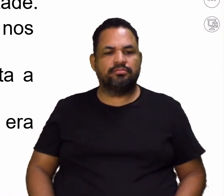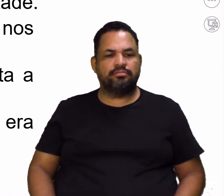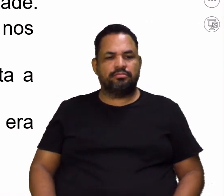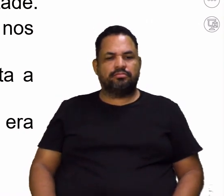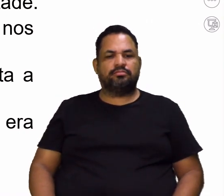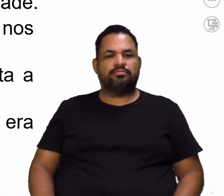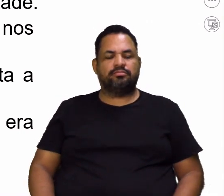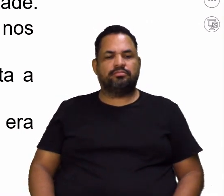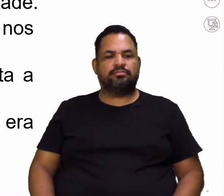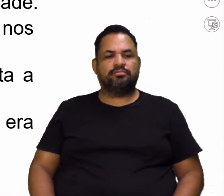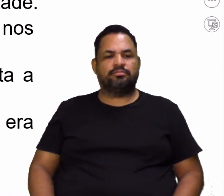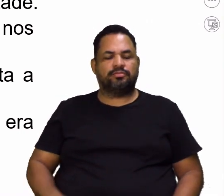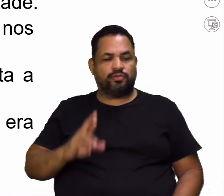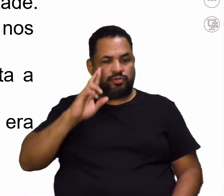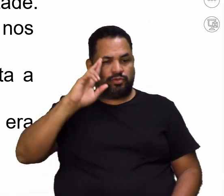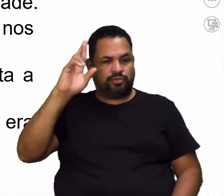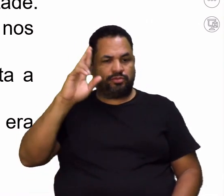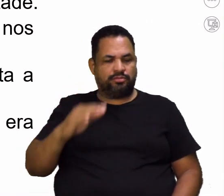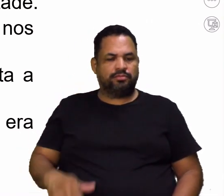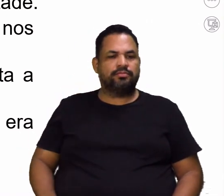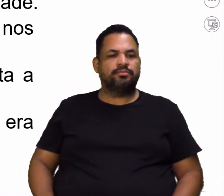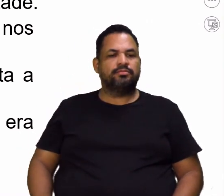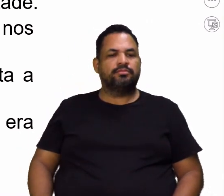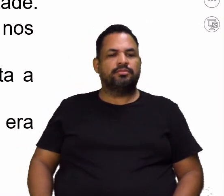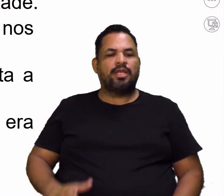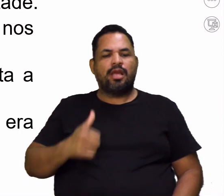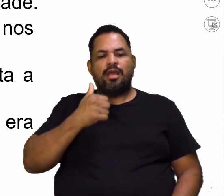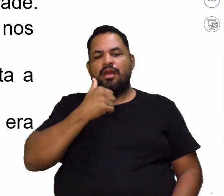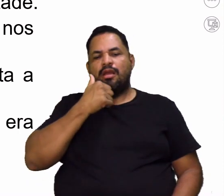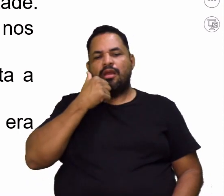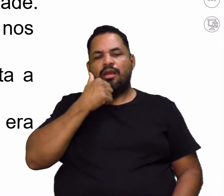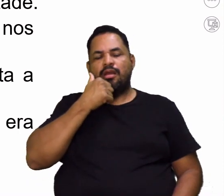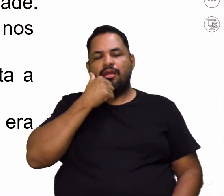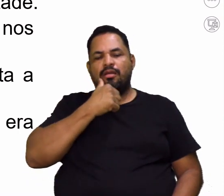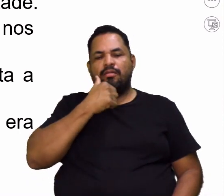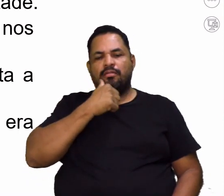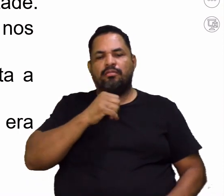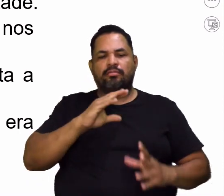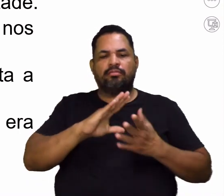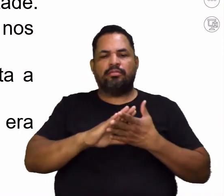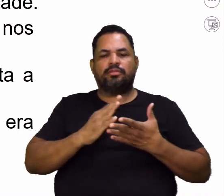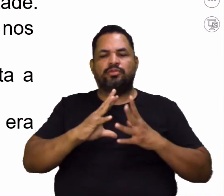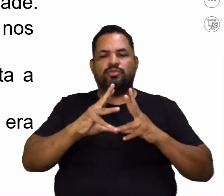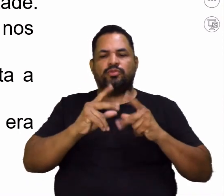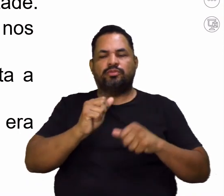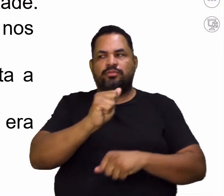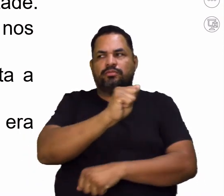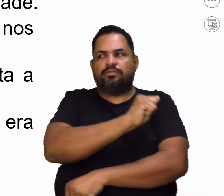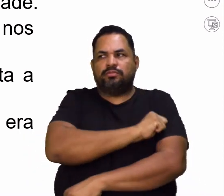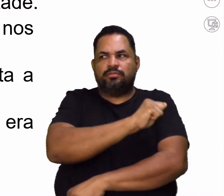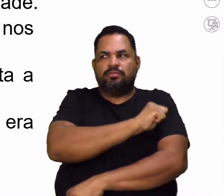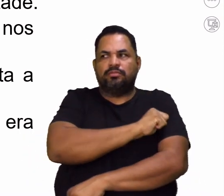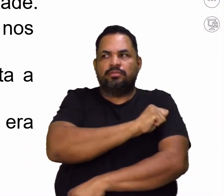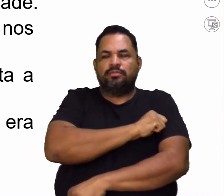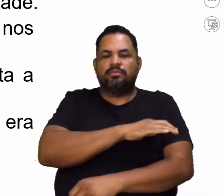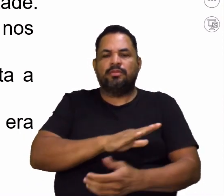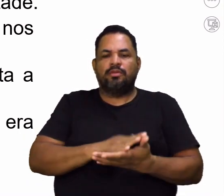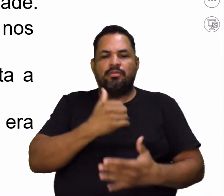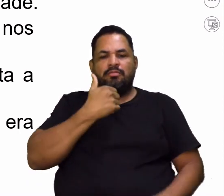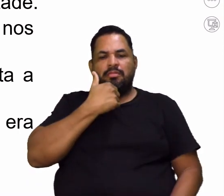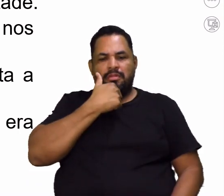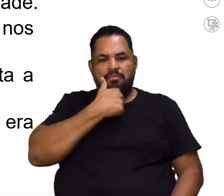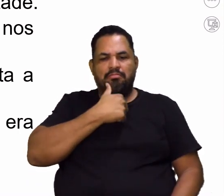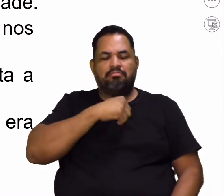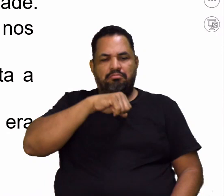aristar que ela é grande figura de uma mãe para todos os alunos do colégio